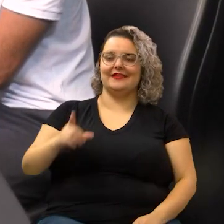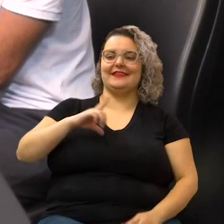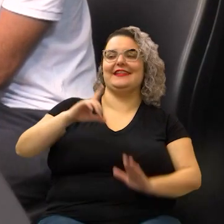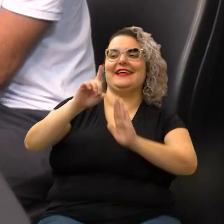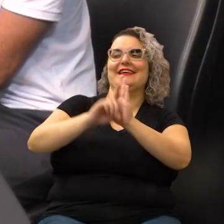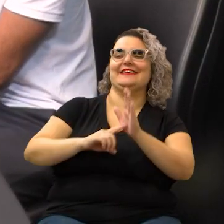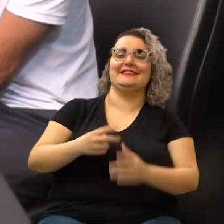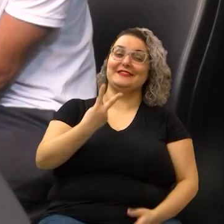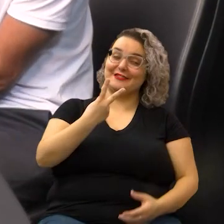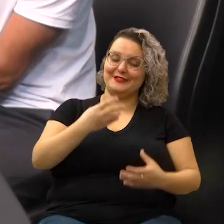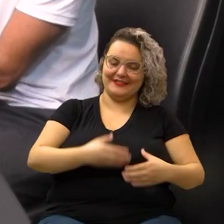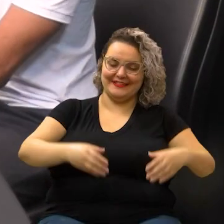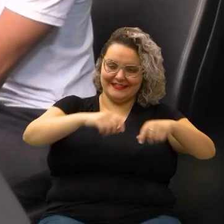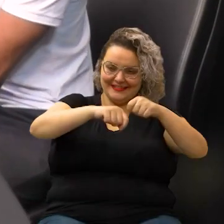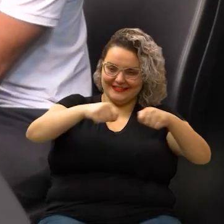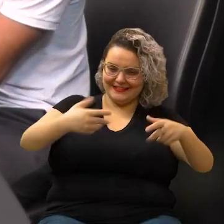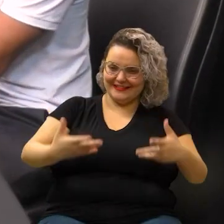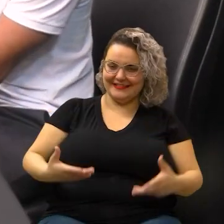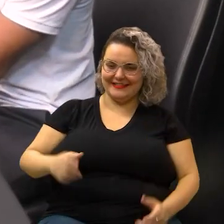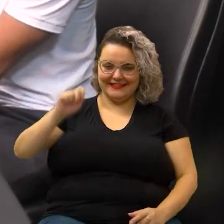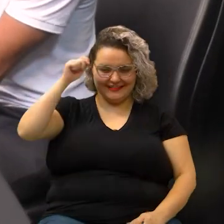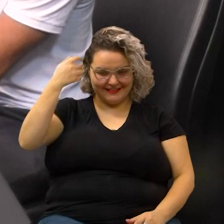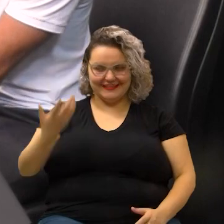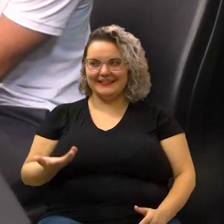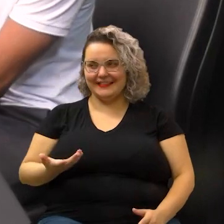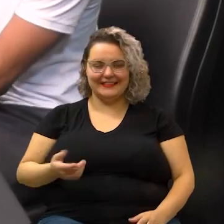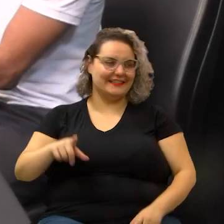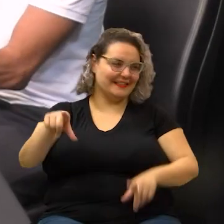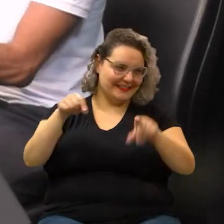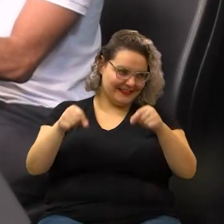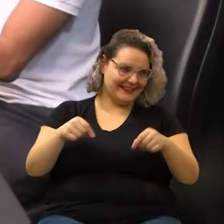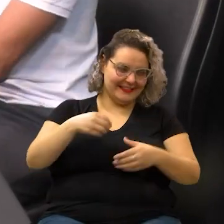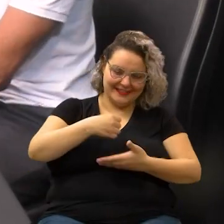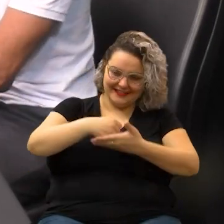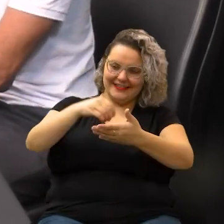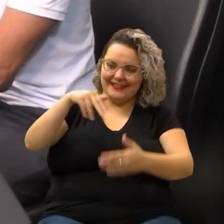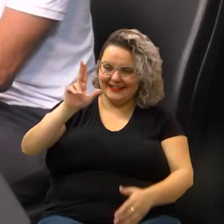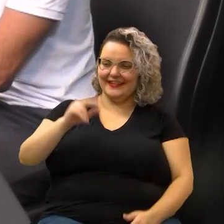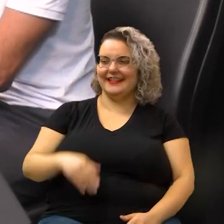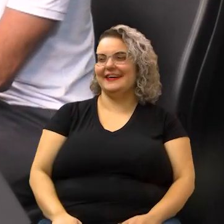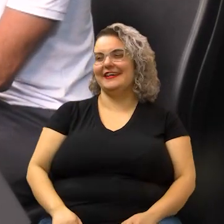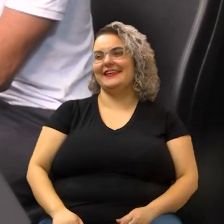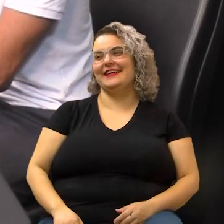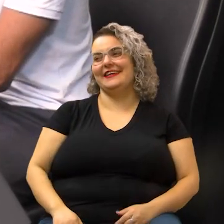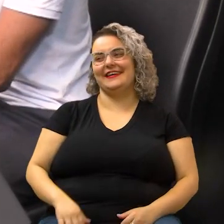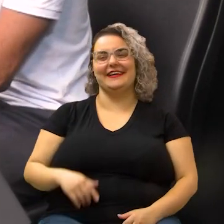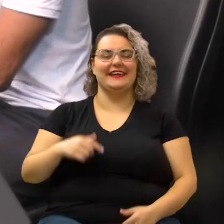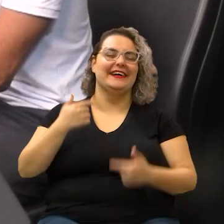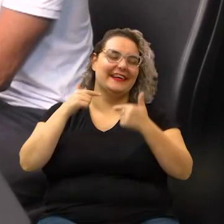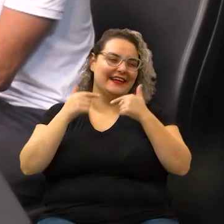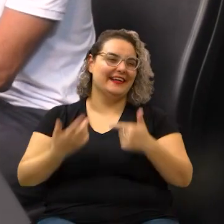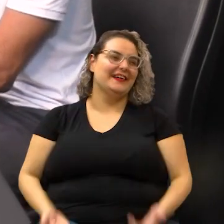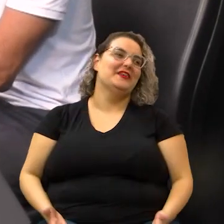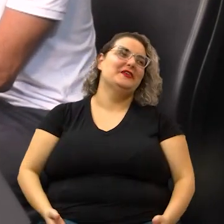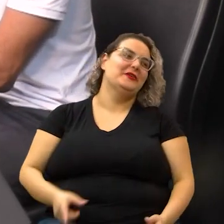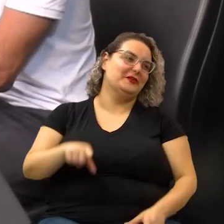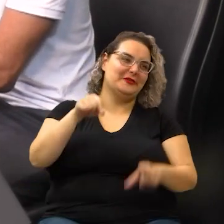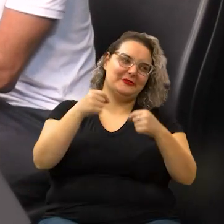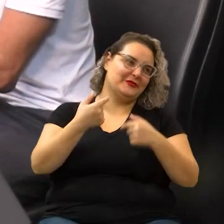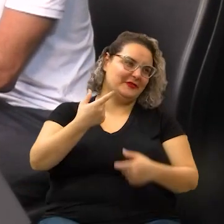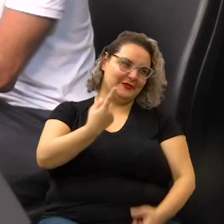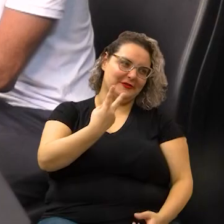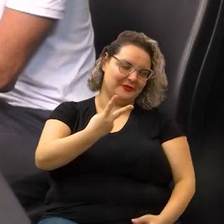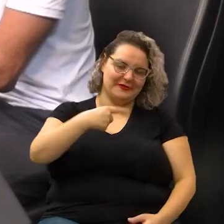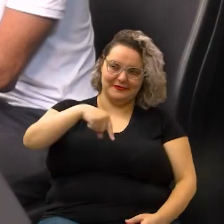de levar 2 sacos. Escolhe 2. O que chegou, escolhe 2 sacos e vai embora. Ai. E como que